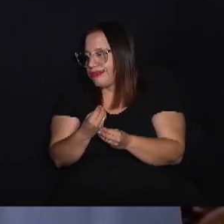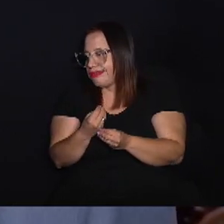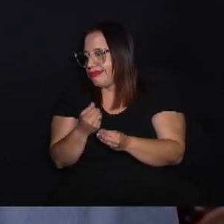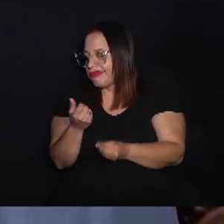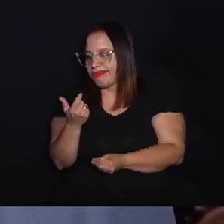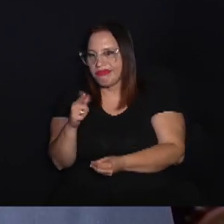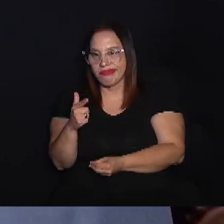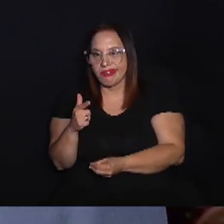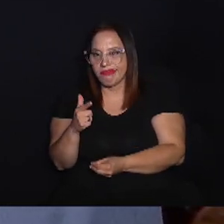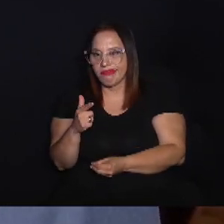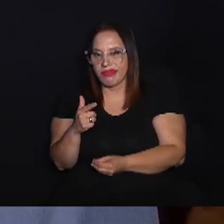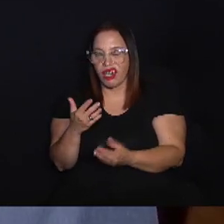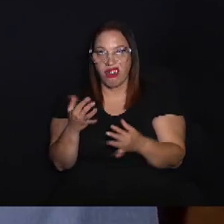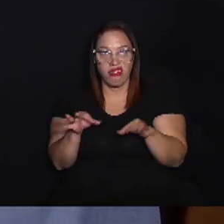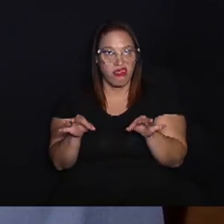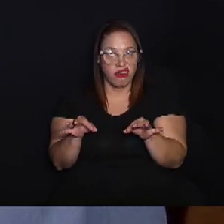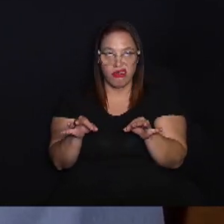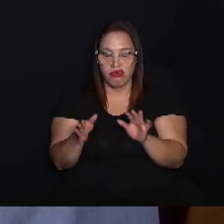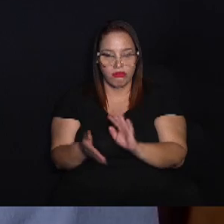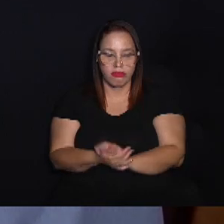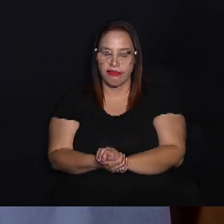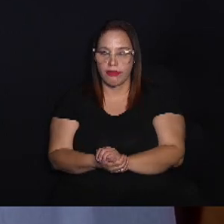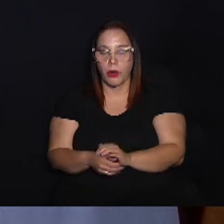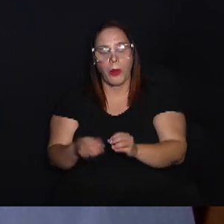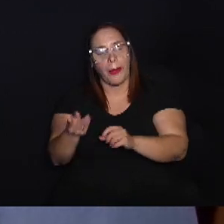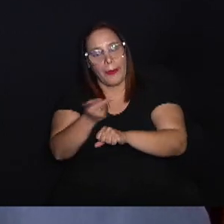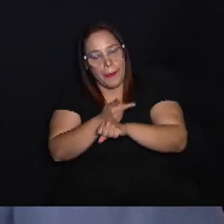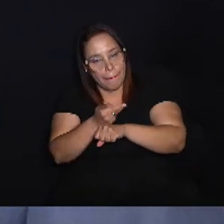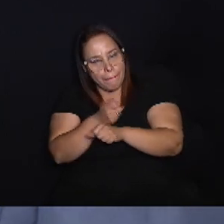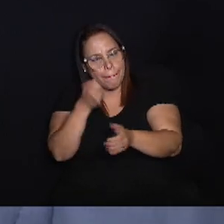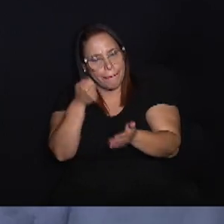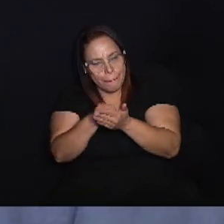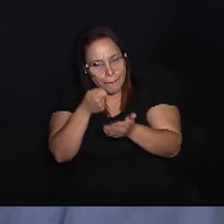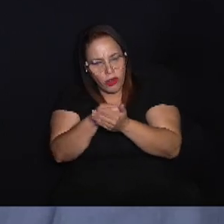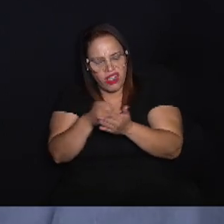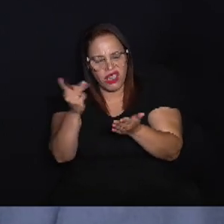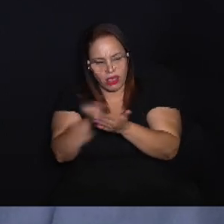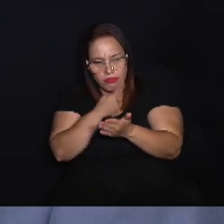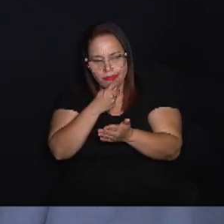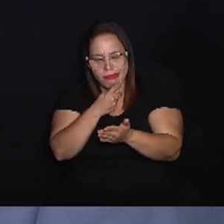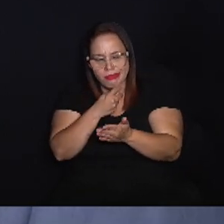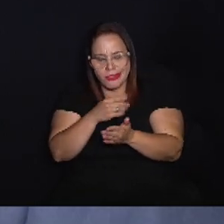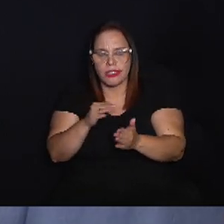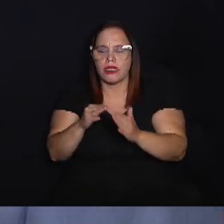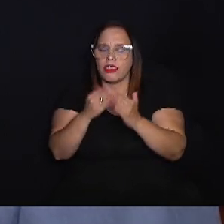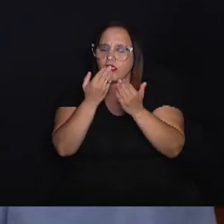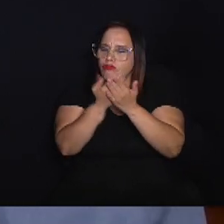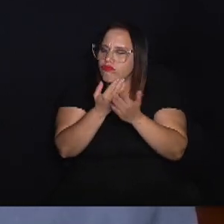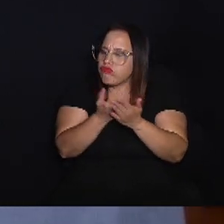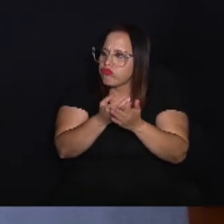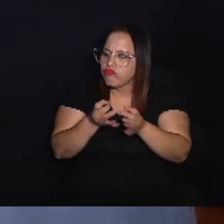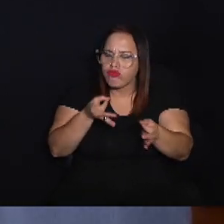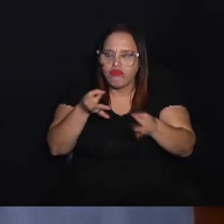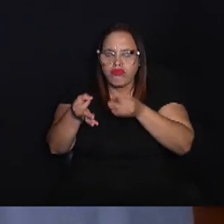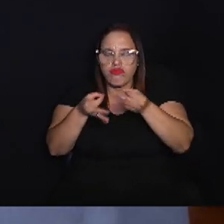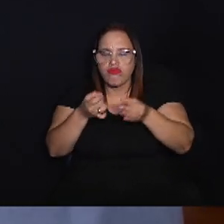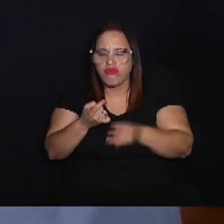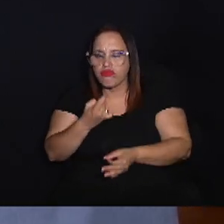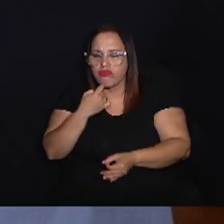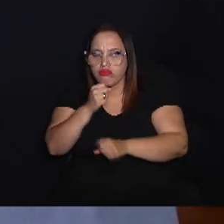Nietzsche falava isso. É um equívoco. Então, procurando consertar esse equívoco, esta academia tem dado à sociedade